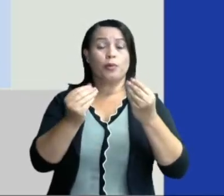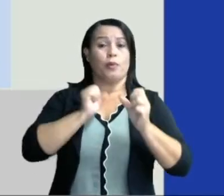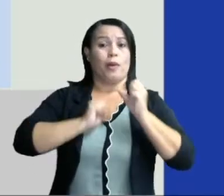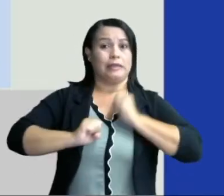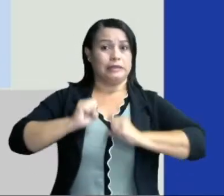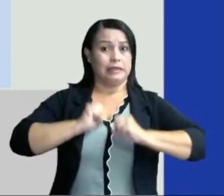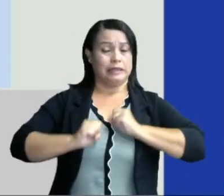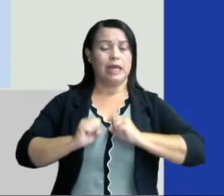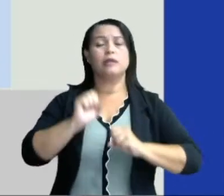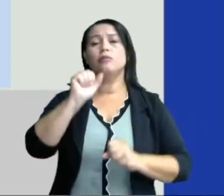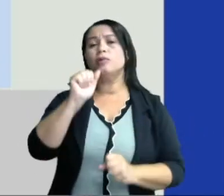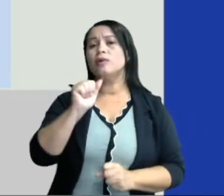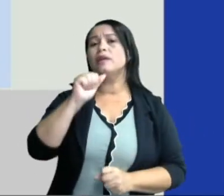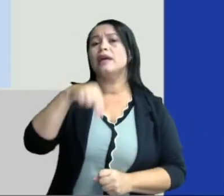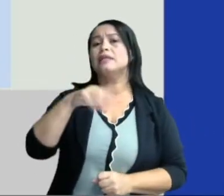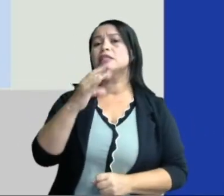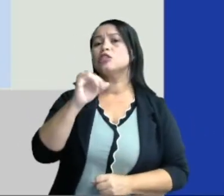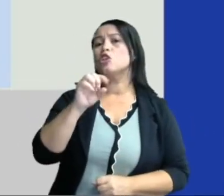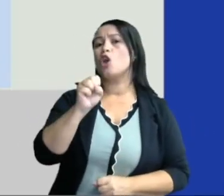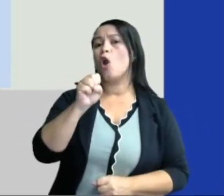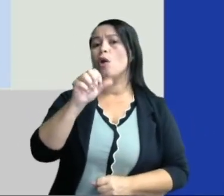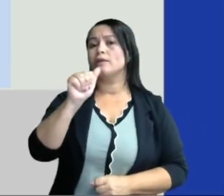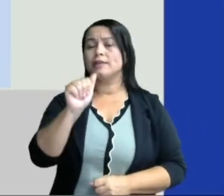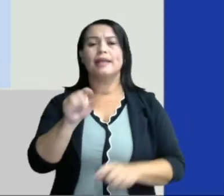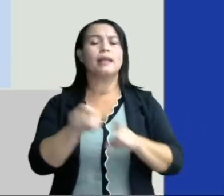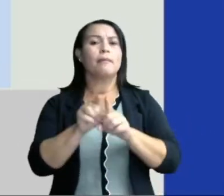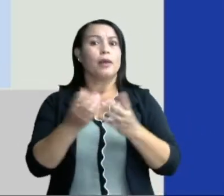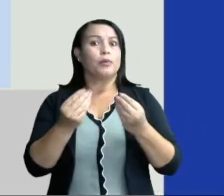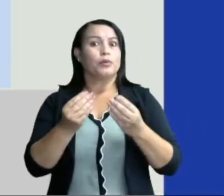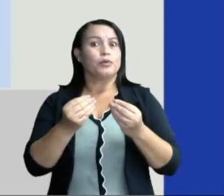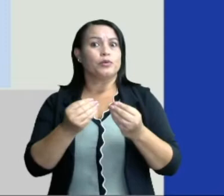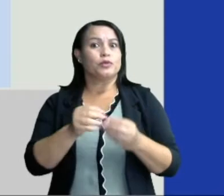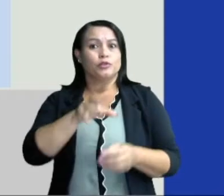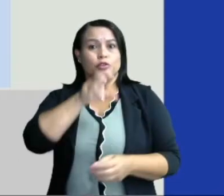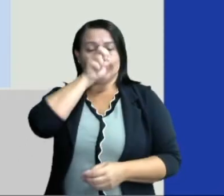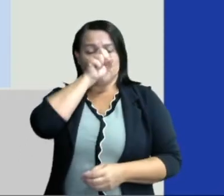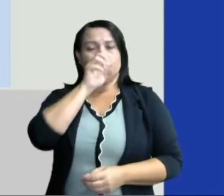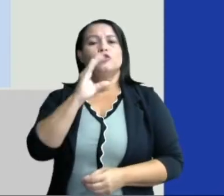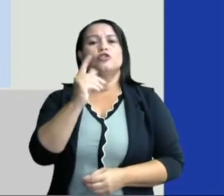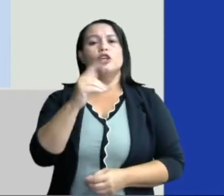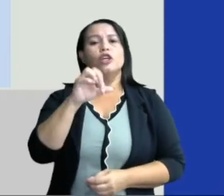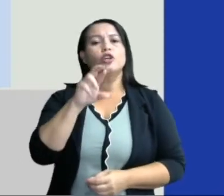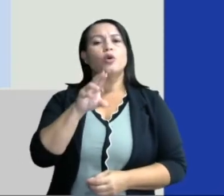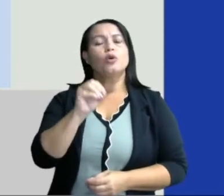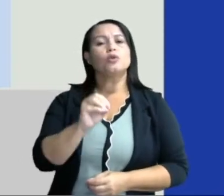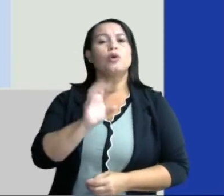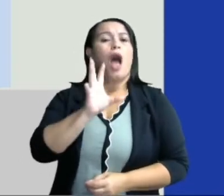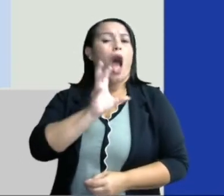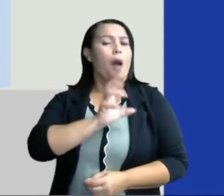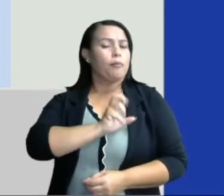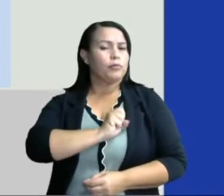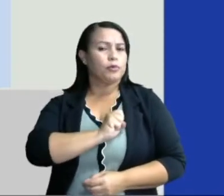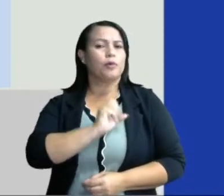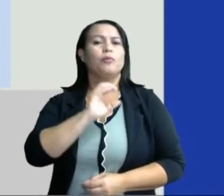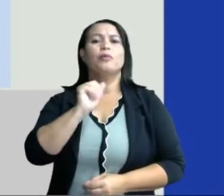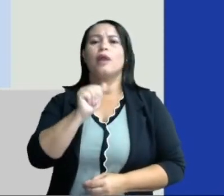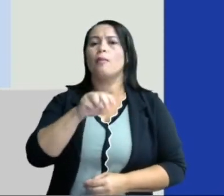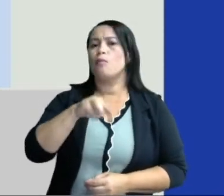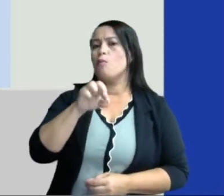por ansiosa, muito cheiro, cheiroso, cheio de amor por amoroso,